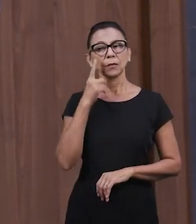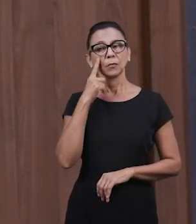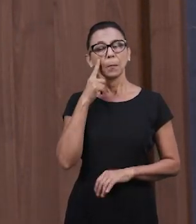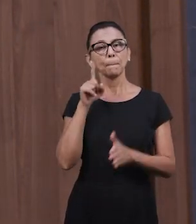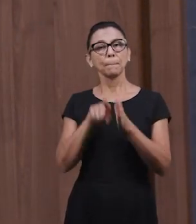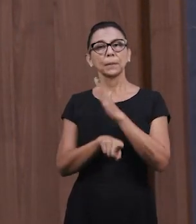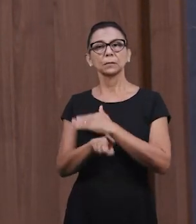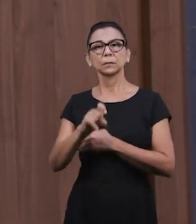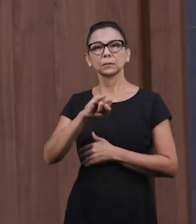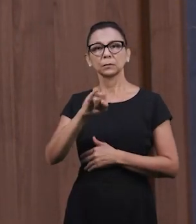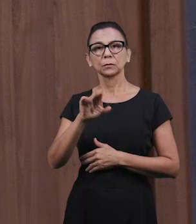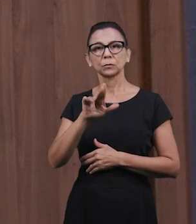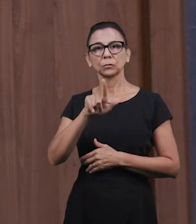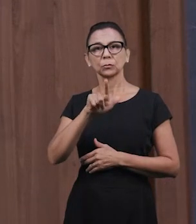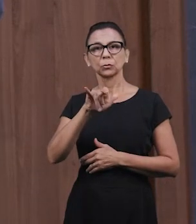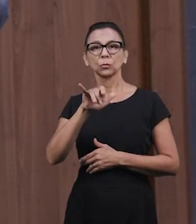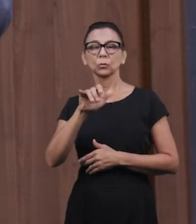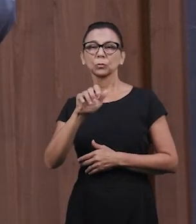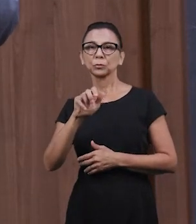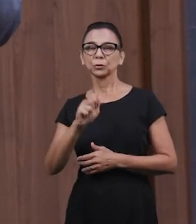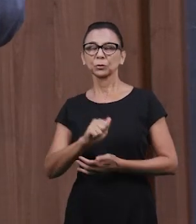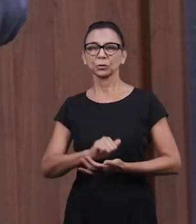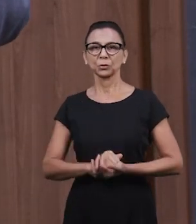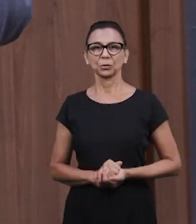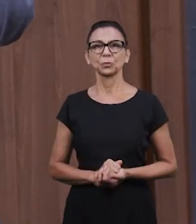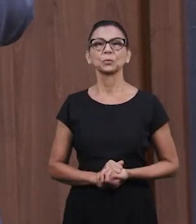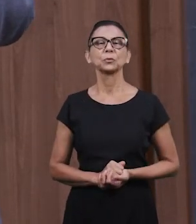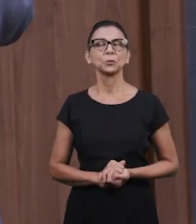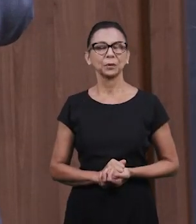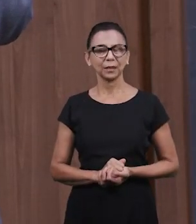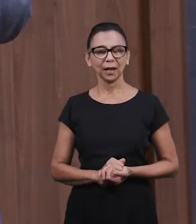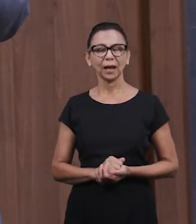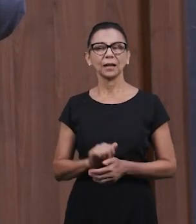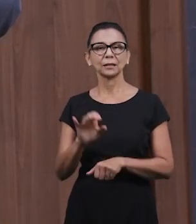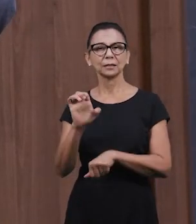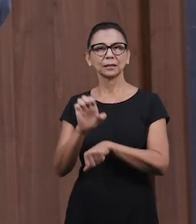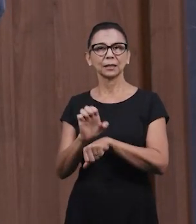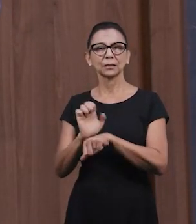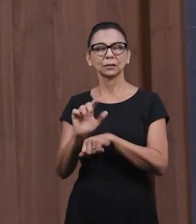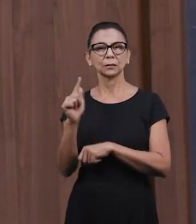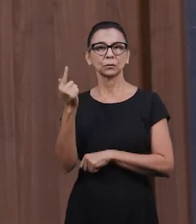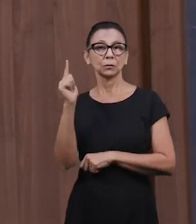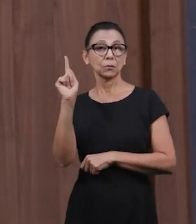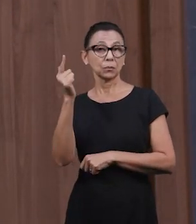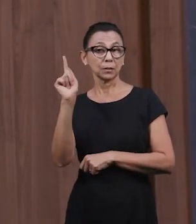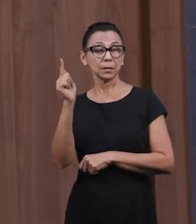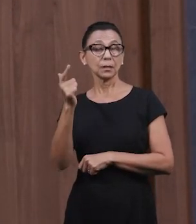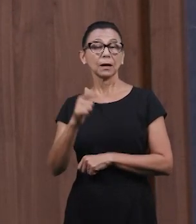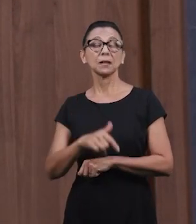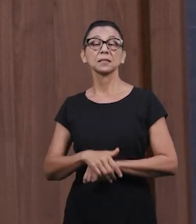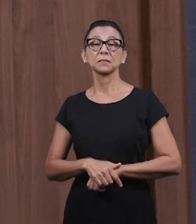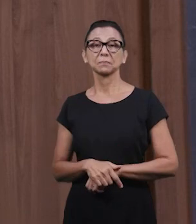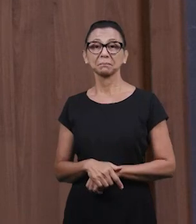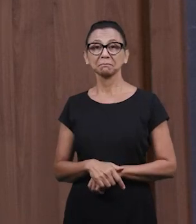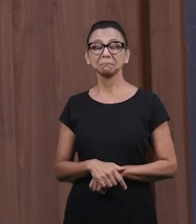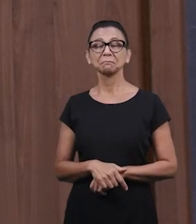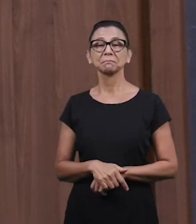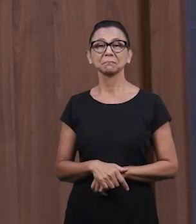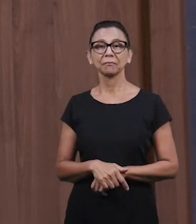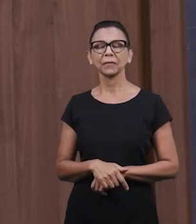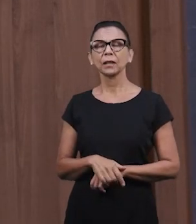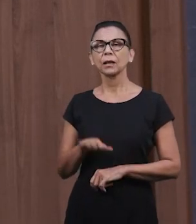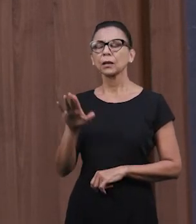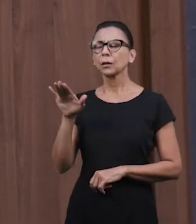Júlia. A Júlia é da classe de intermediários da igreja de Senador Canedo, lá no estado de Goiás. Ela vai então dar a